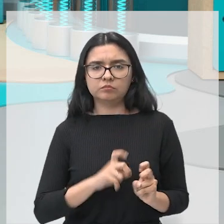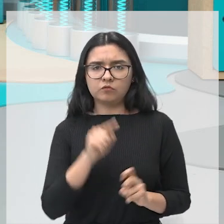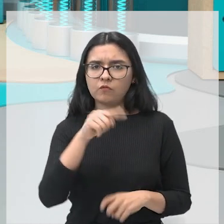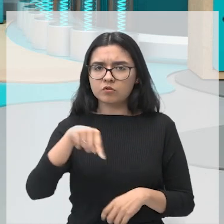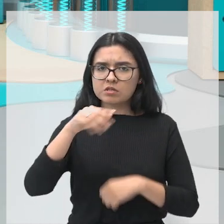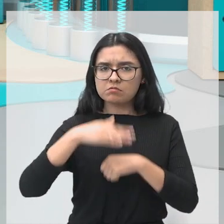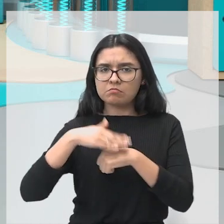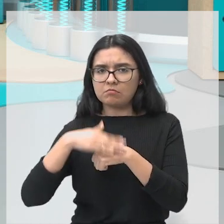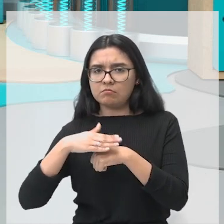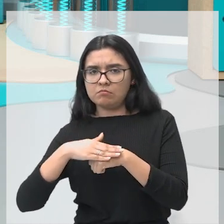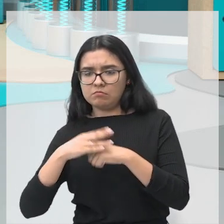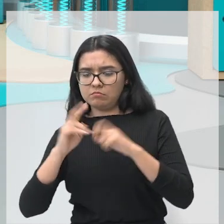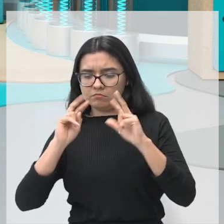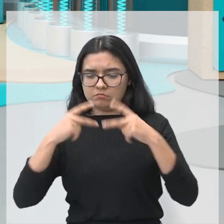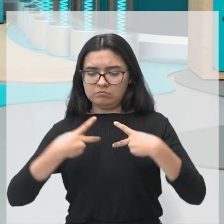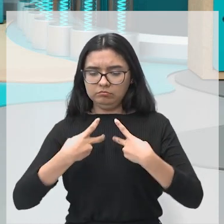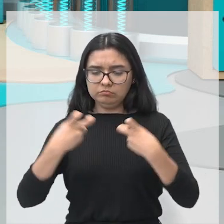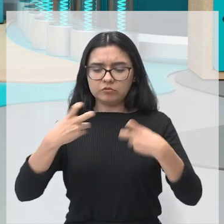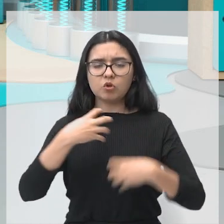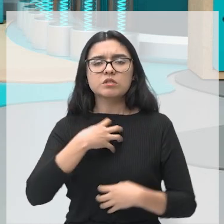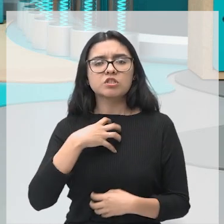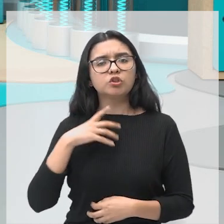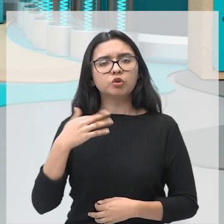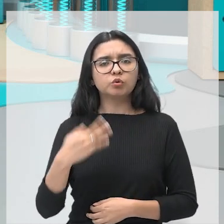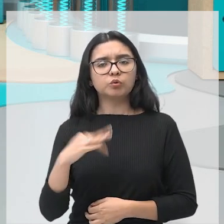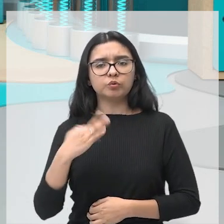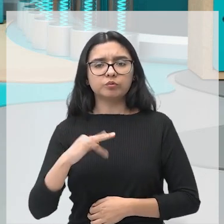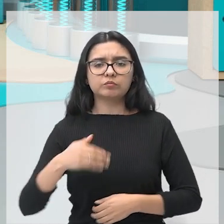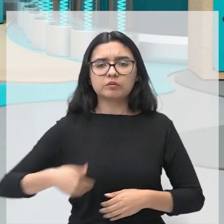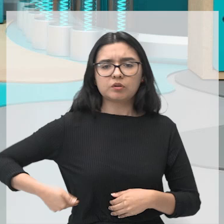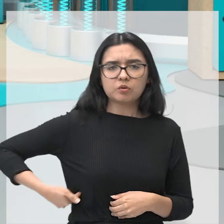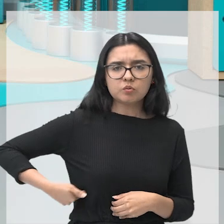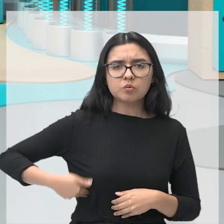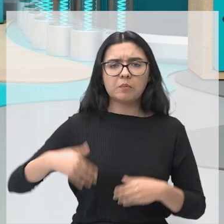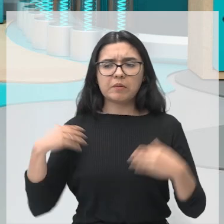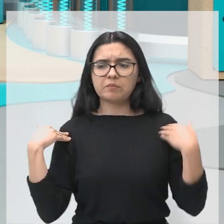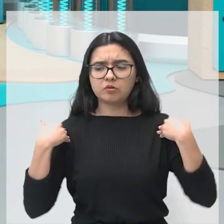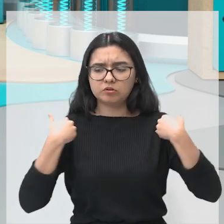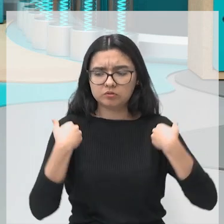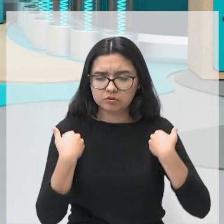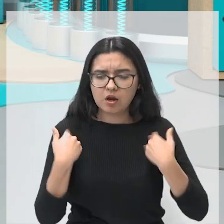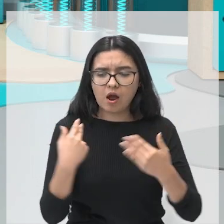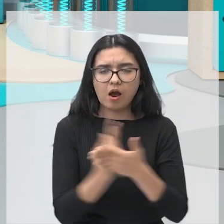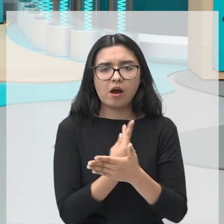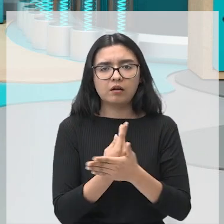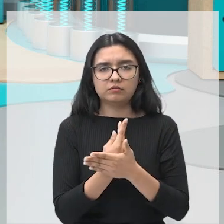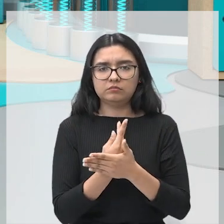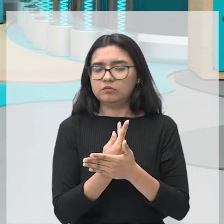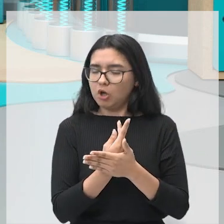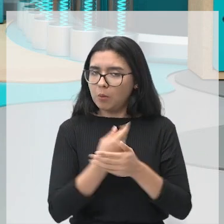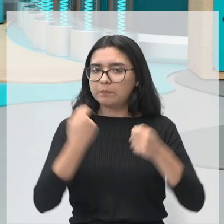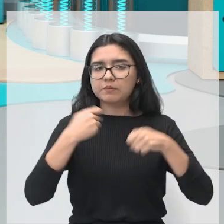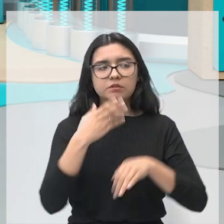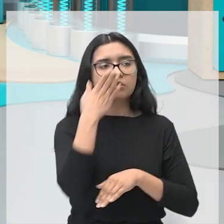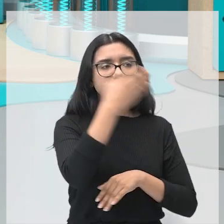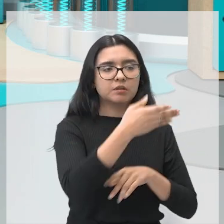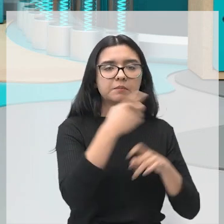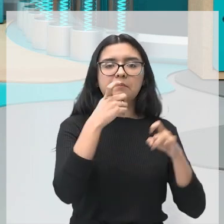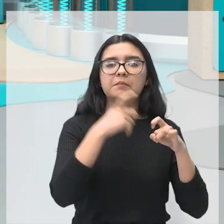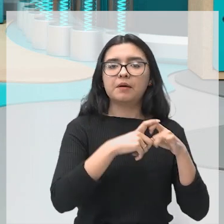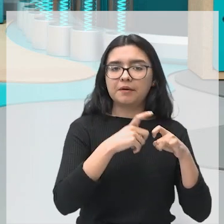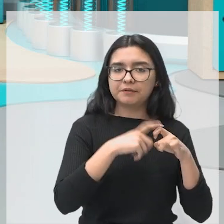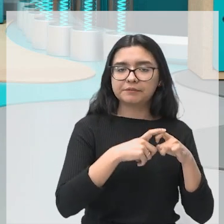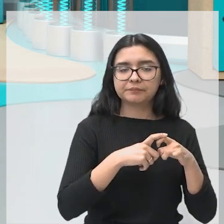se autodiagnosticar, dizer assim, eu estou sentindo uma dor, eu estou vendo que a minha postura está incorreta. Não, vai no médico, vai no